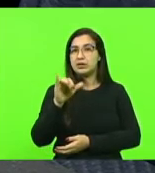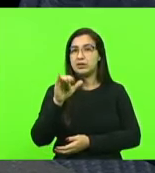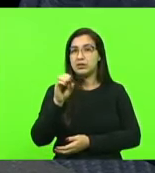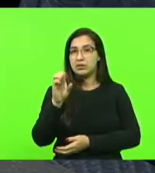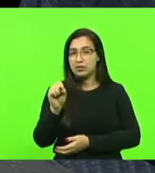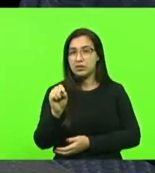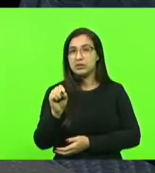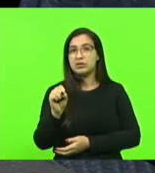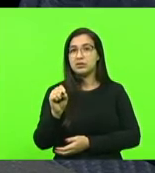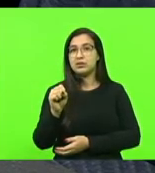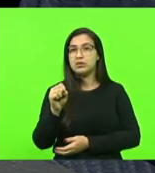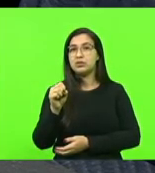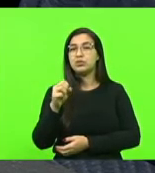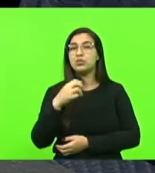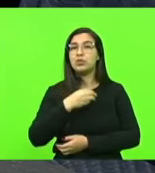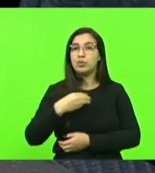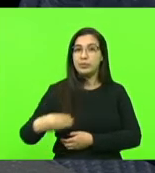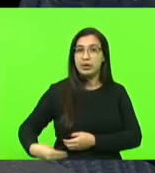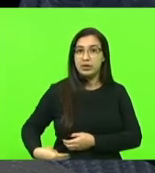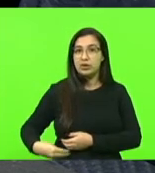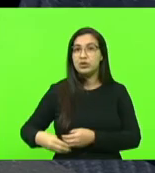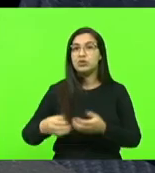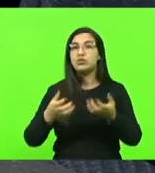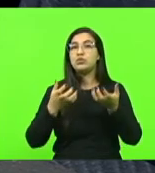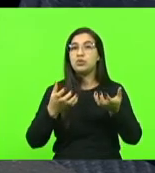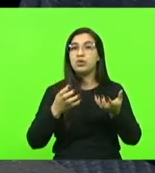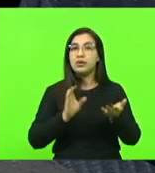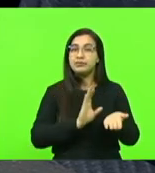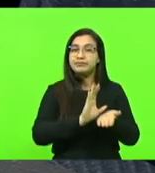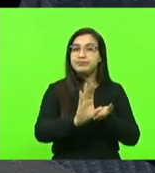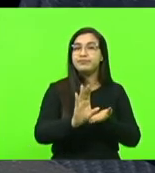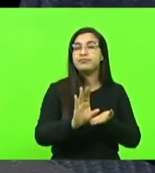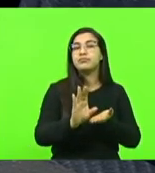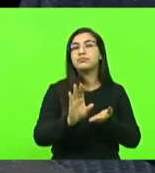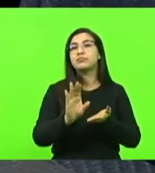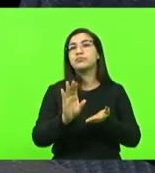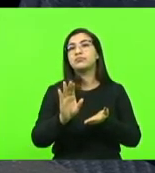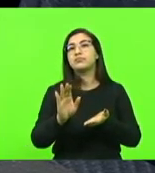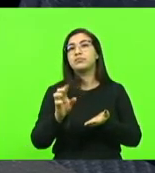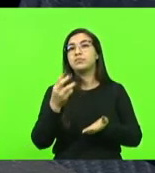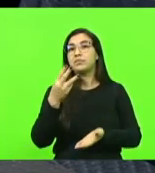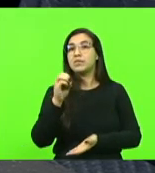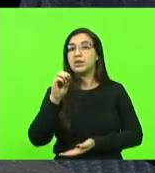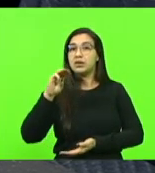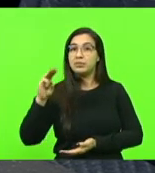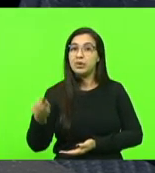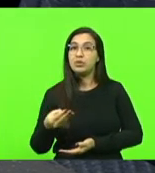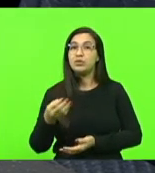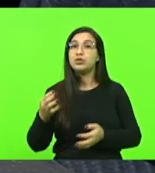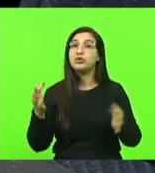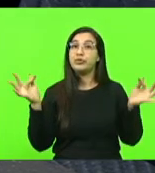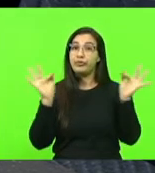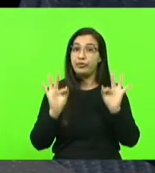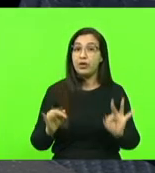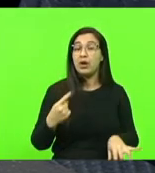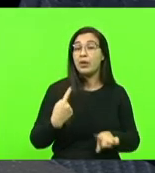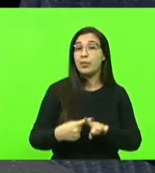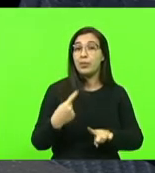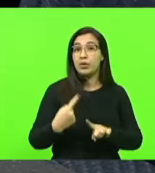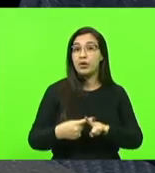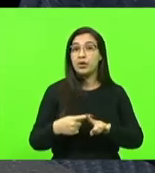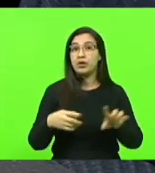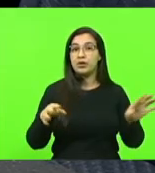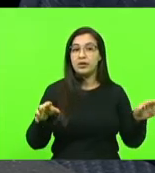colocando 15 milhões. E nós estamos muito contentes, porque ela é uma rodovia que vai ligar o litoral de